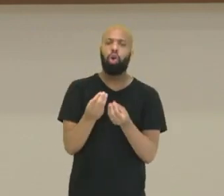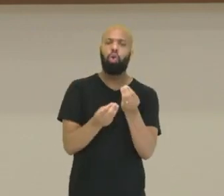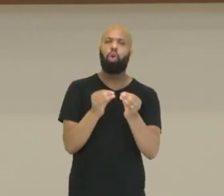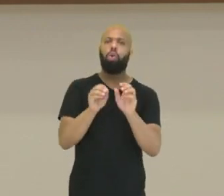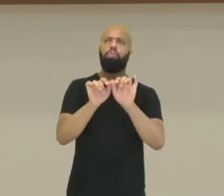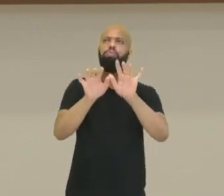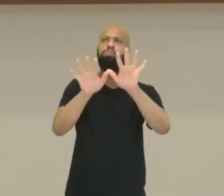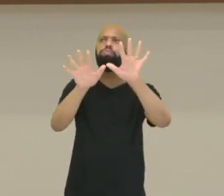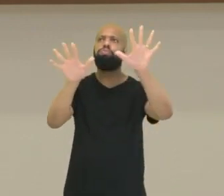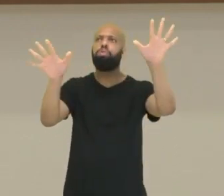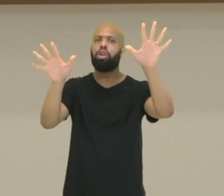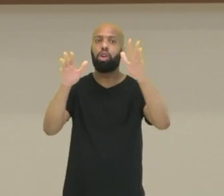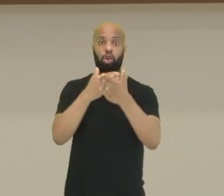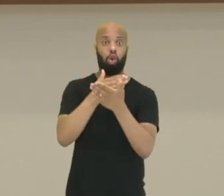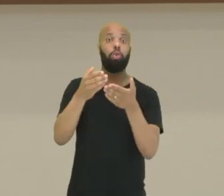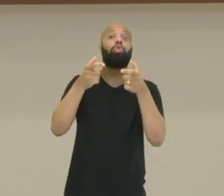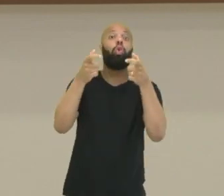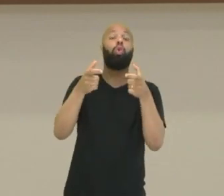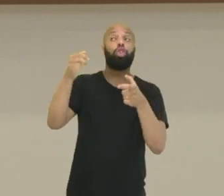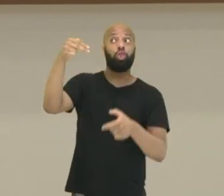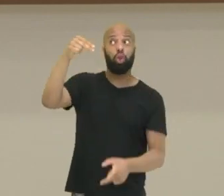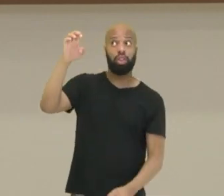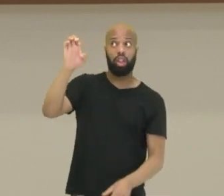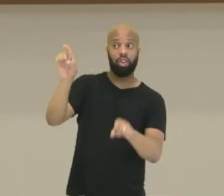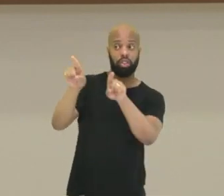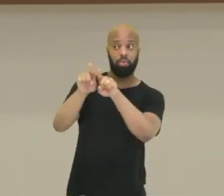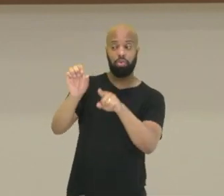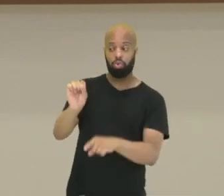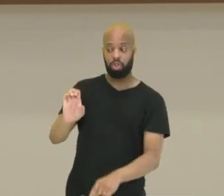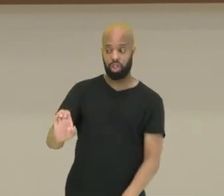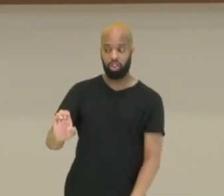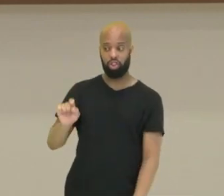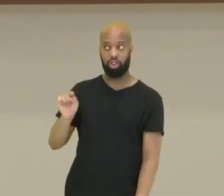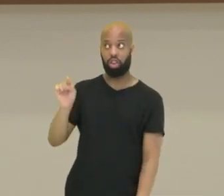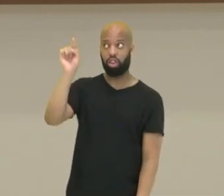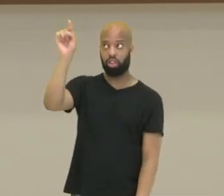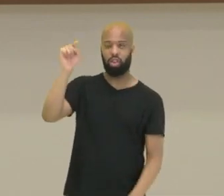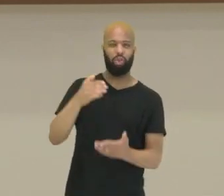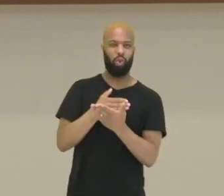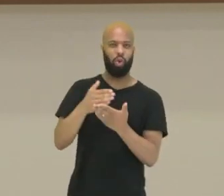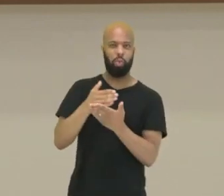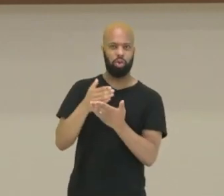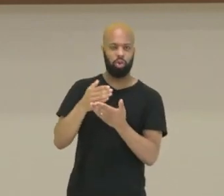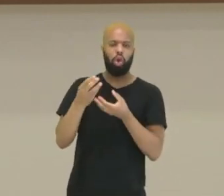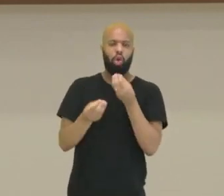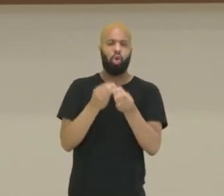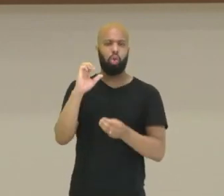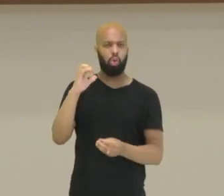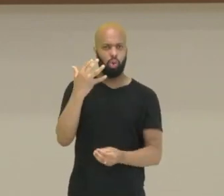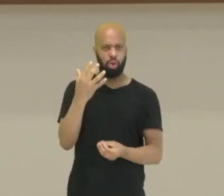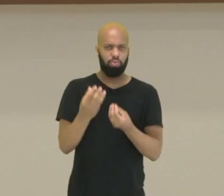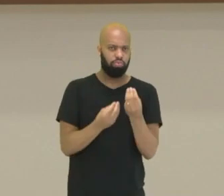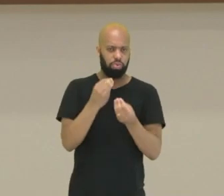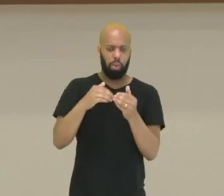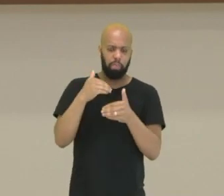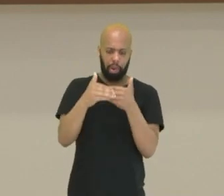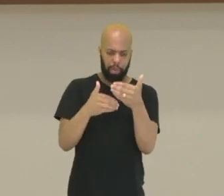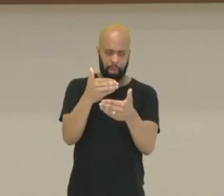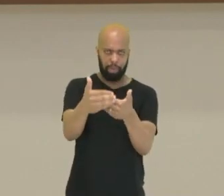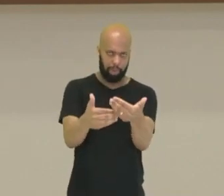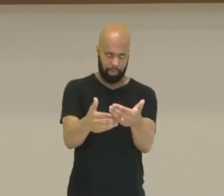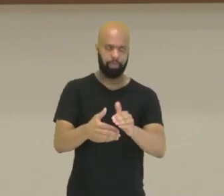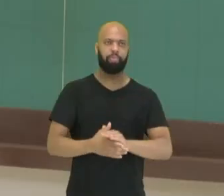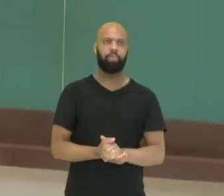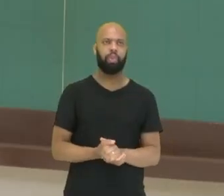no Nordeste e também no Sudeste. Então vamos pensar juntos ali como tudo isso aconteceu, como tudo isso se desenvolveu.